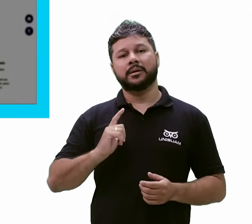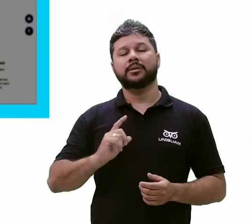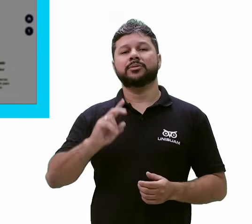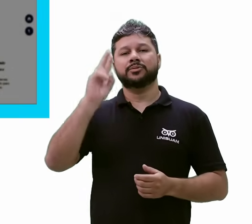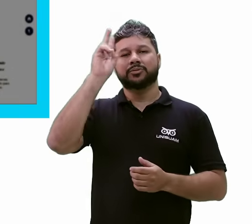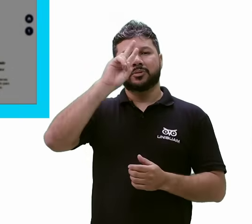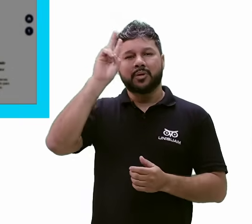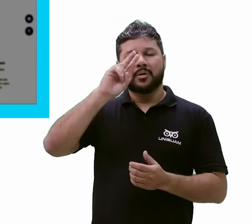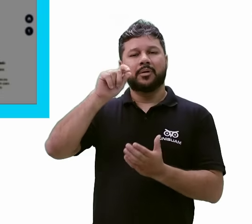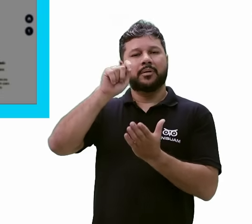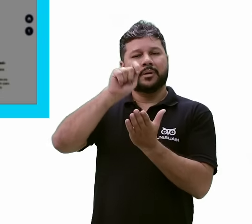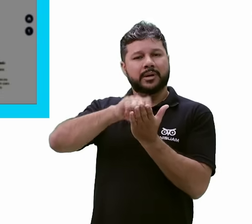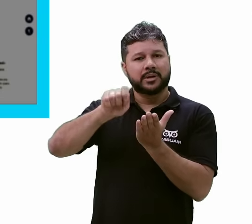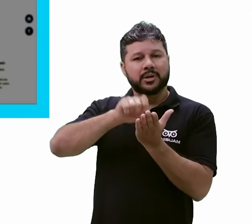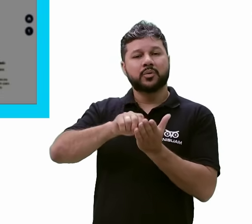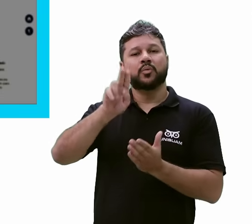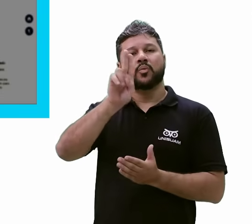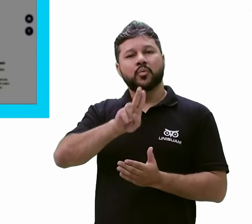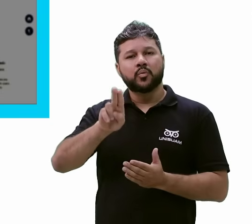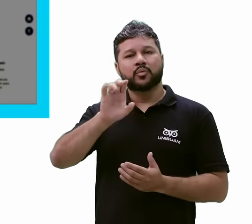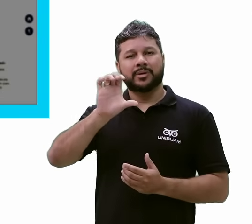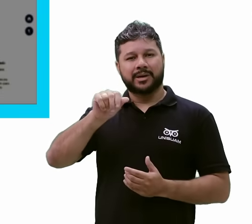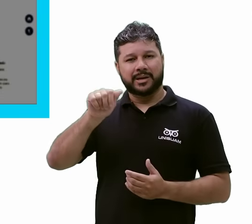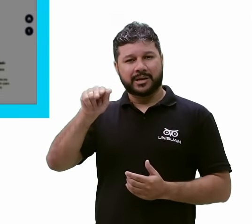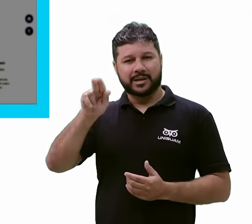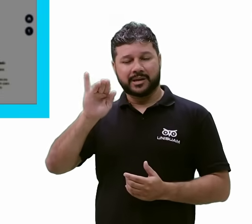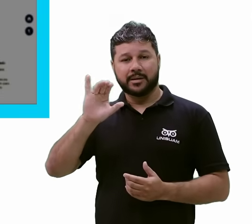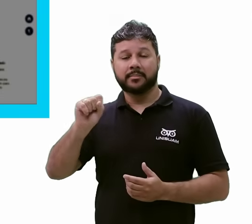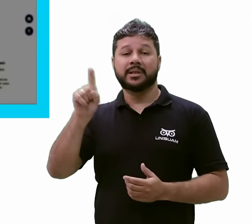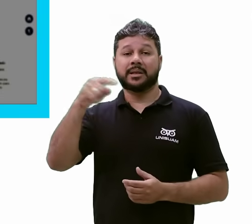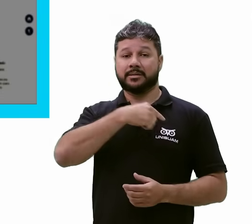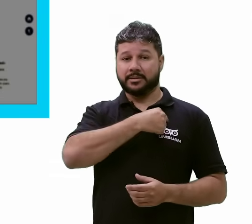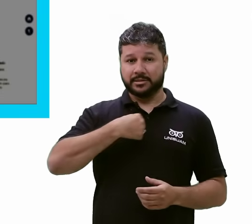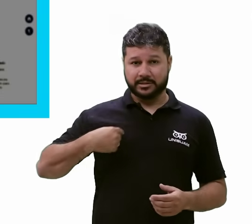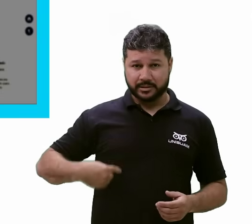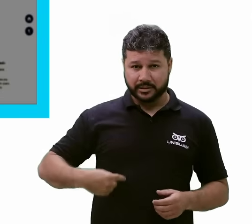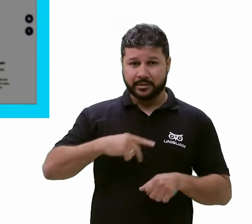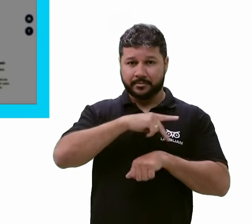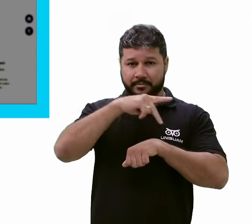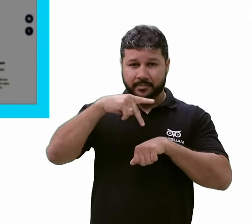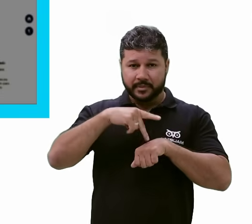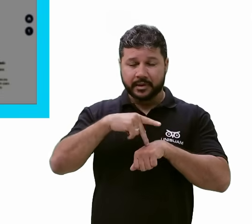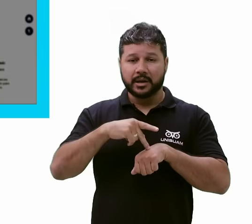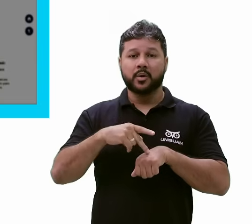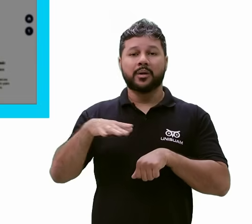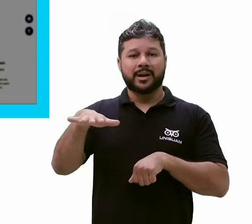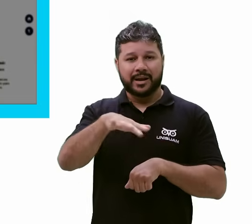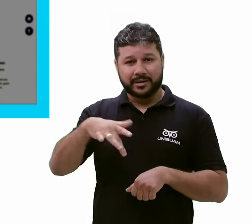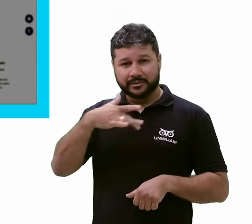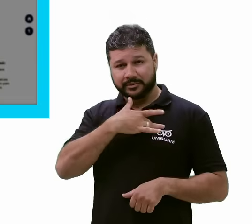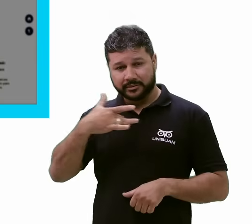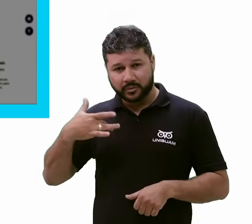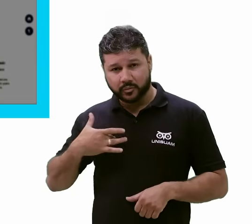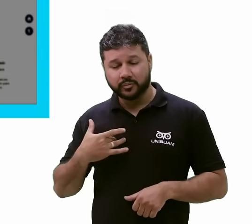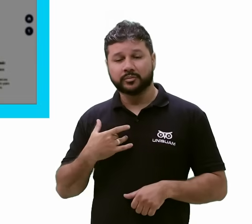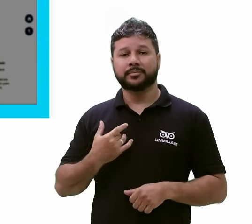os relatos do uso de cannabis, né, lá na China, do uso medicinal de cannabis na China, né? Então a gente